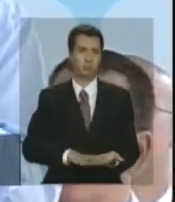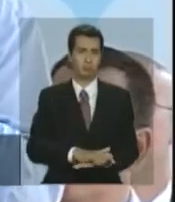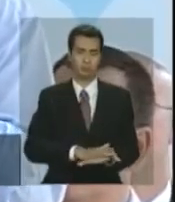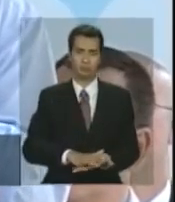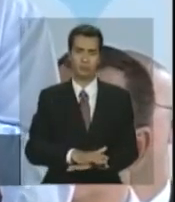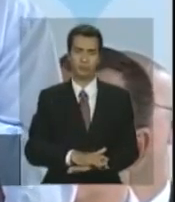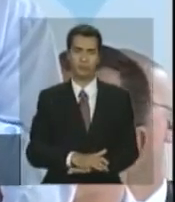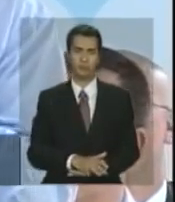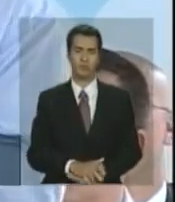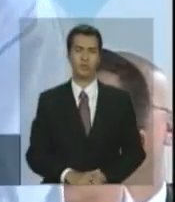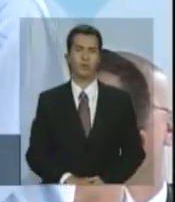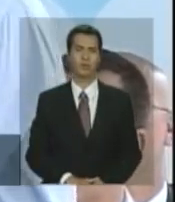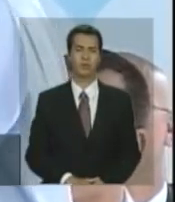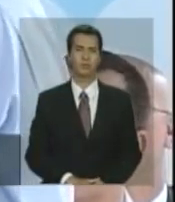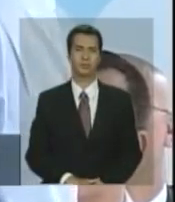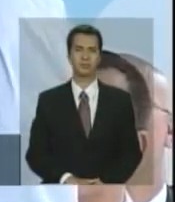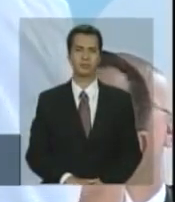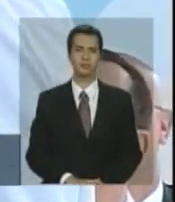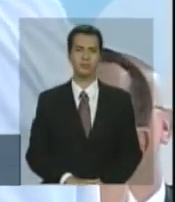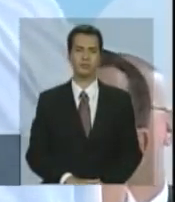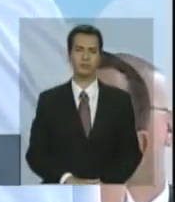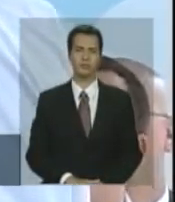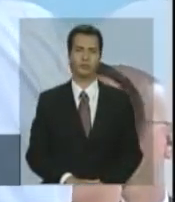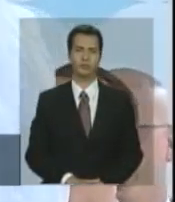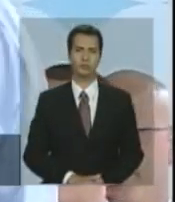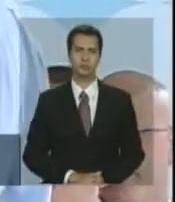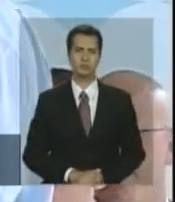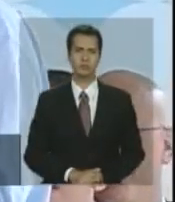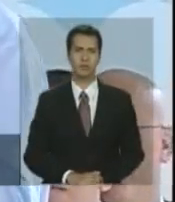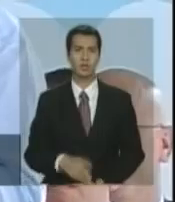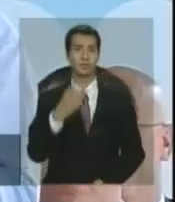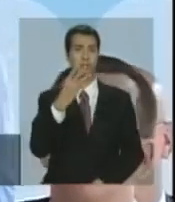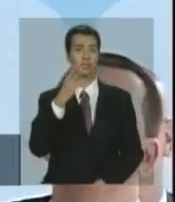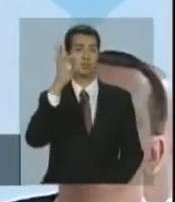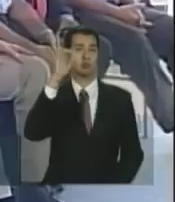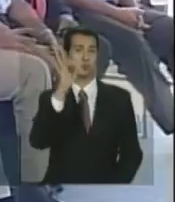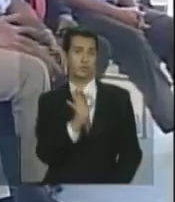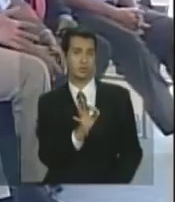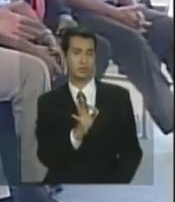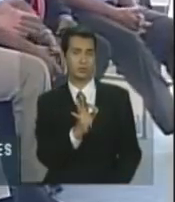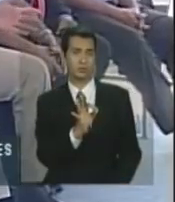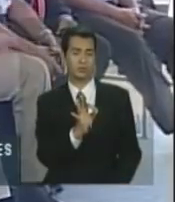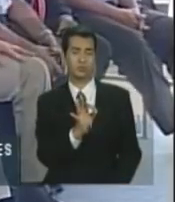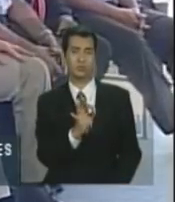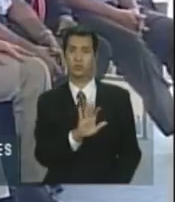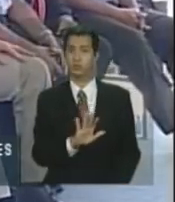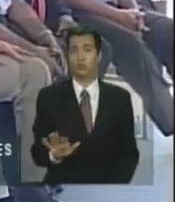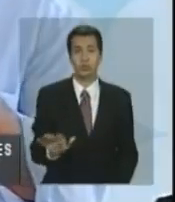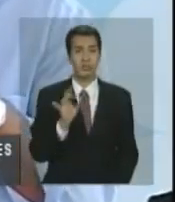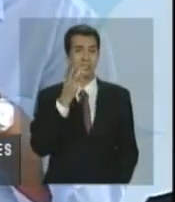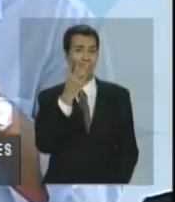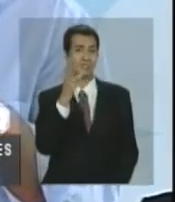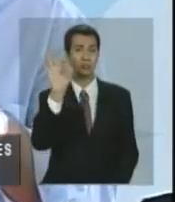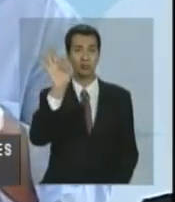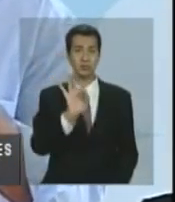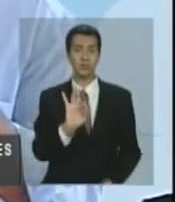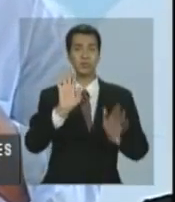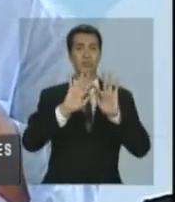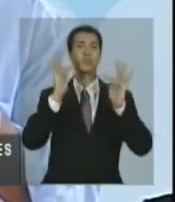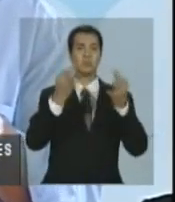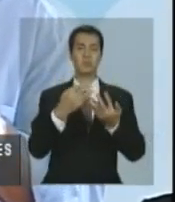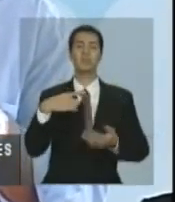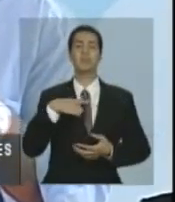de 5%, aliás, menos, né, Hans? 3%. 3% das famílias